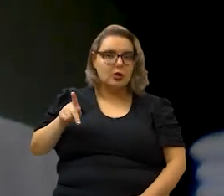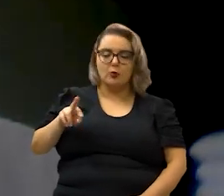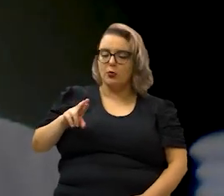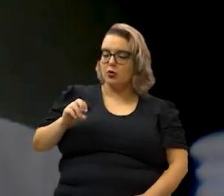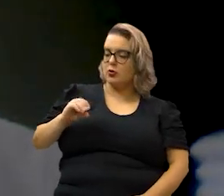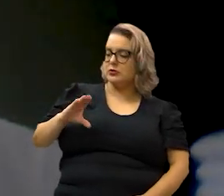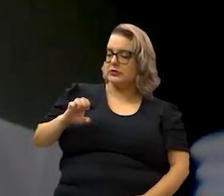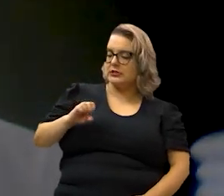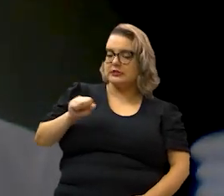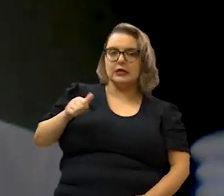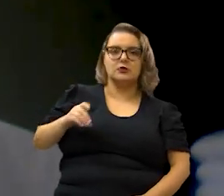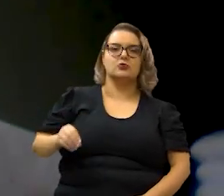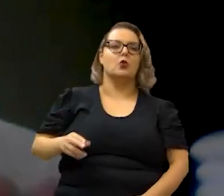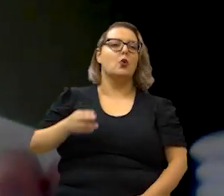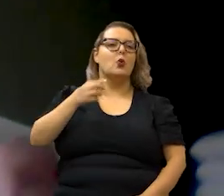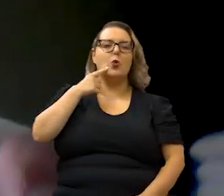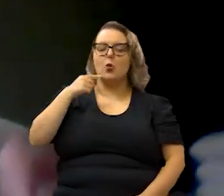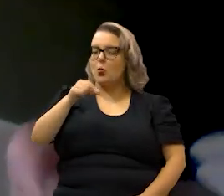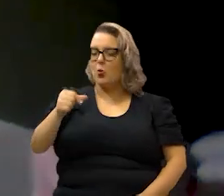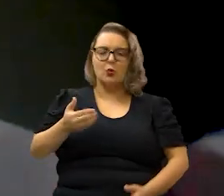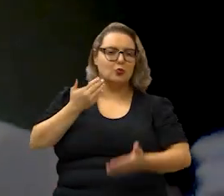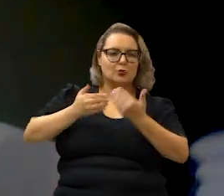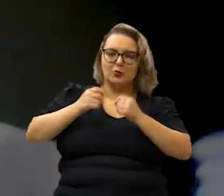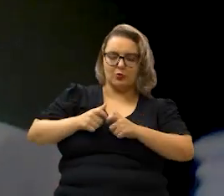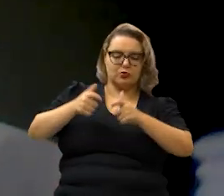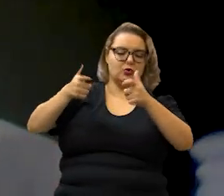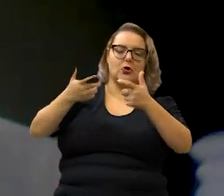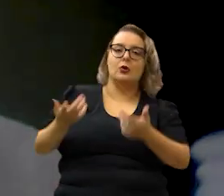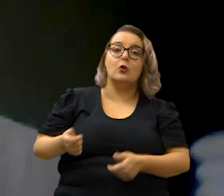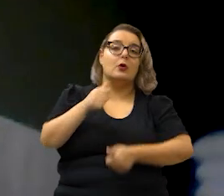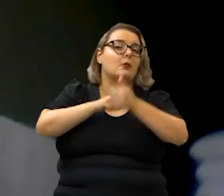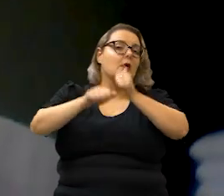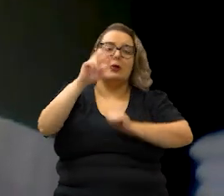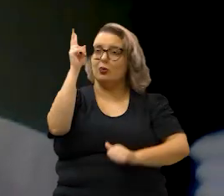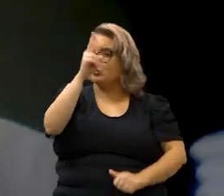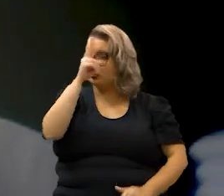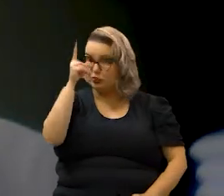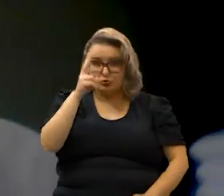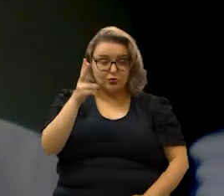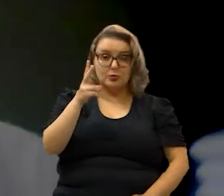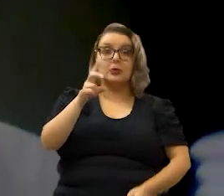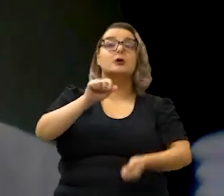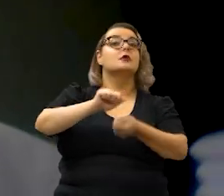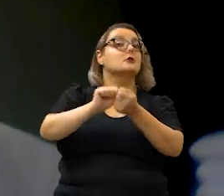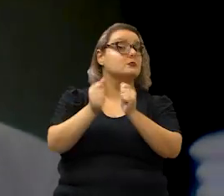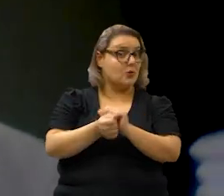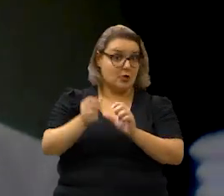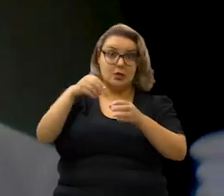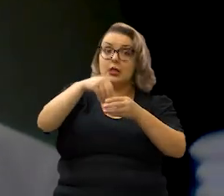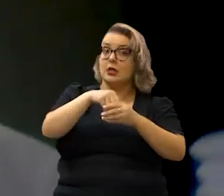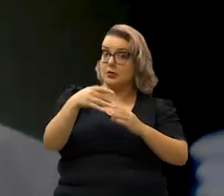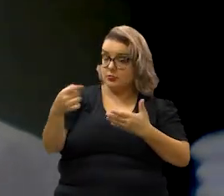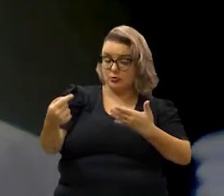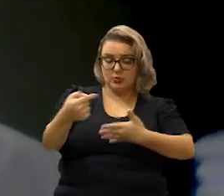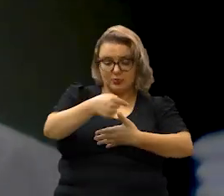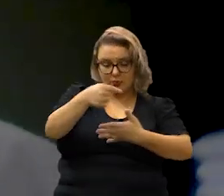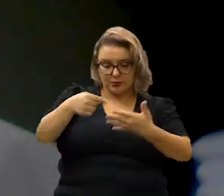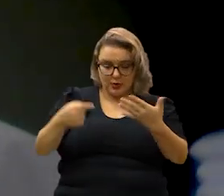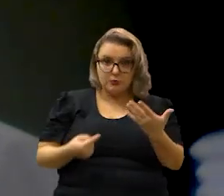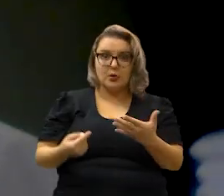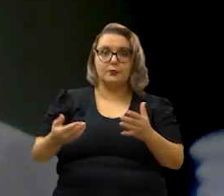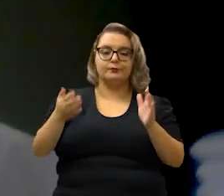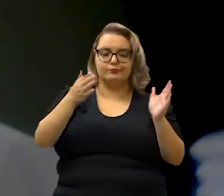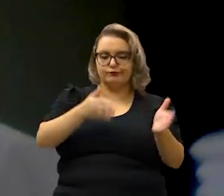como o consumo abusivo de sal, o consumo de álcool, que enquadra-se dentro dos